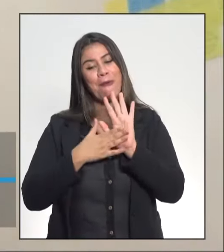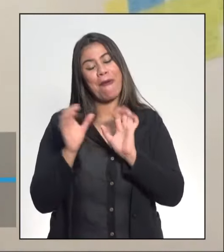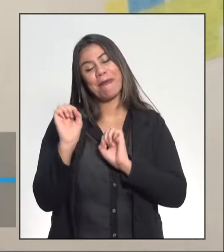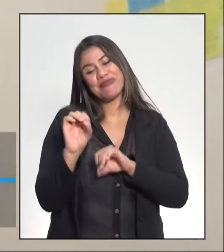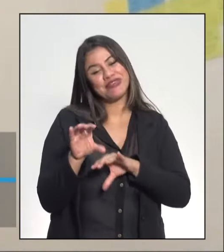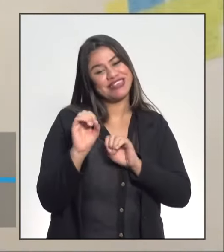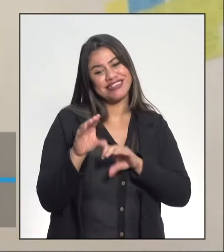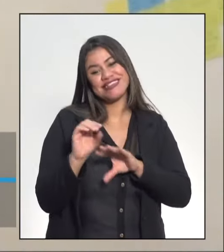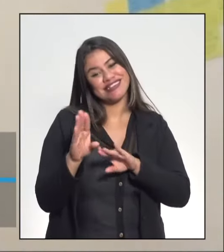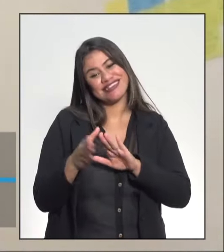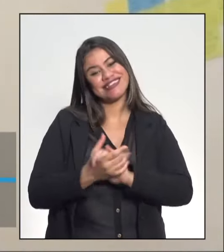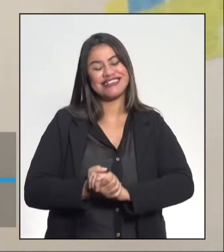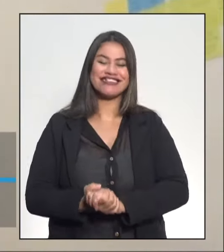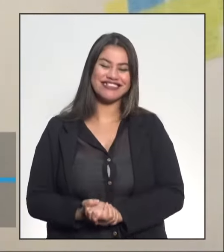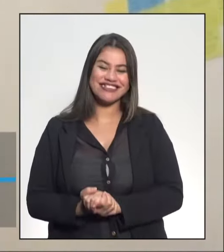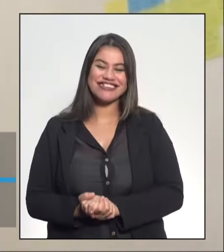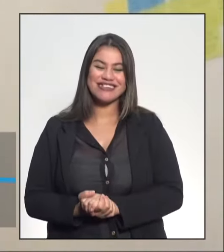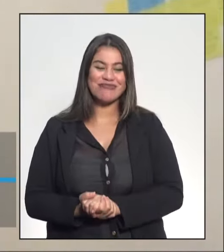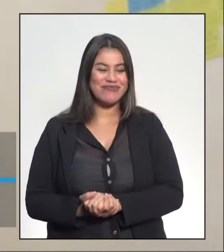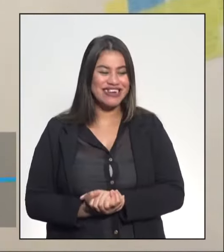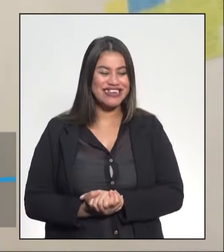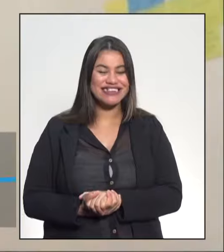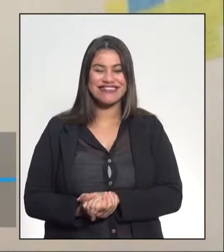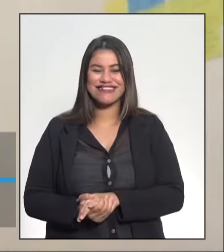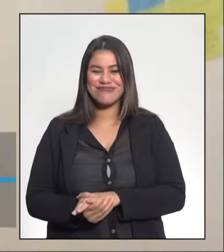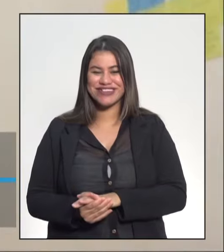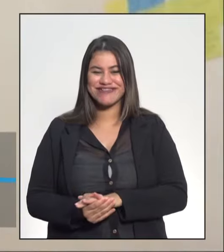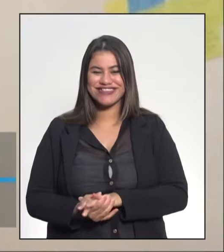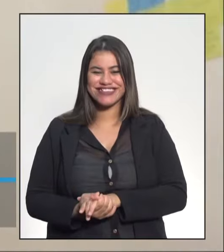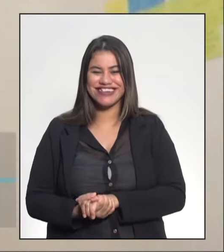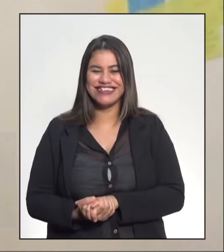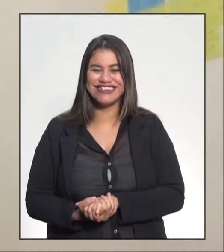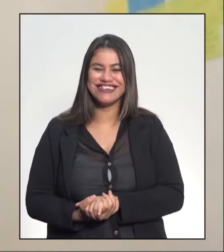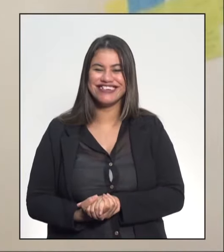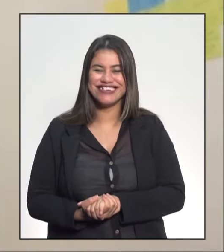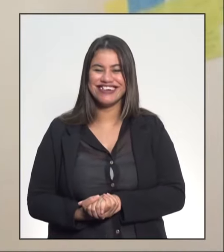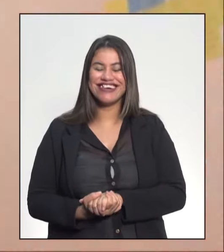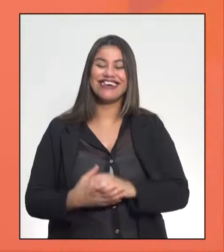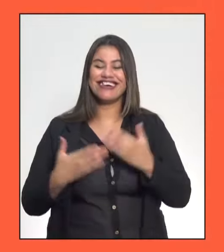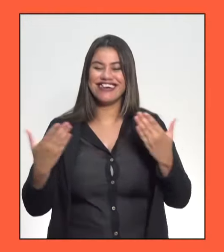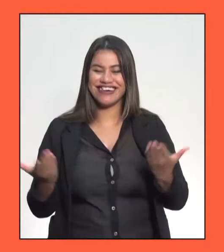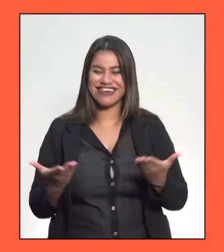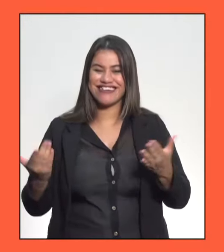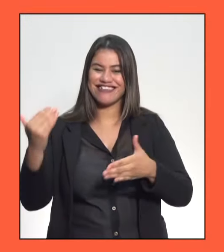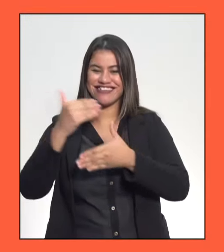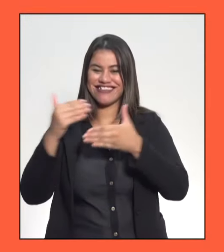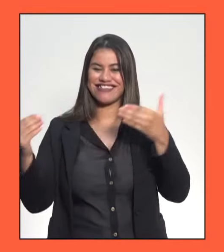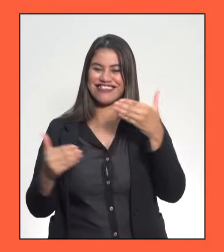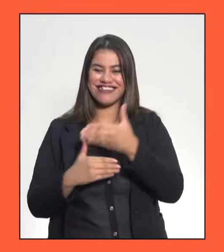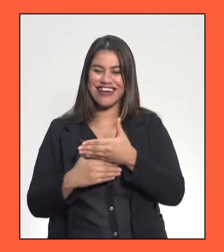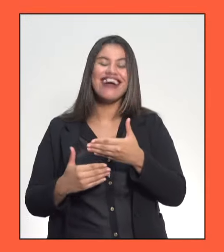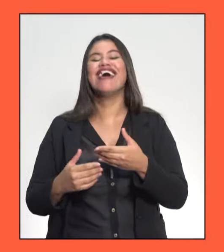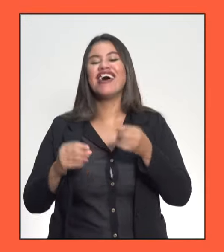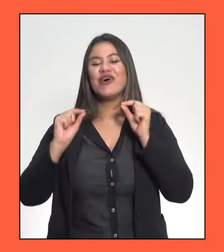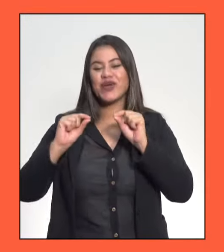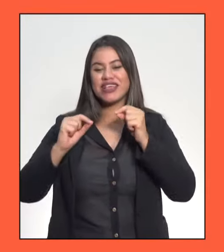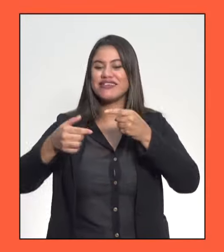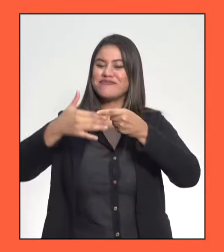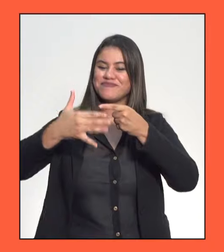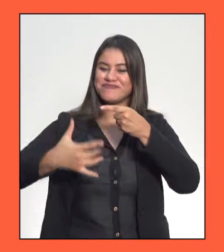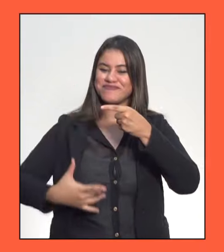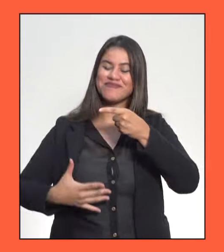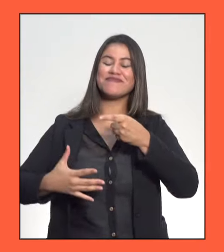Agora, vamos passar o slide? Eu tenho um exercício para vocês. Que é muito importante que vocês, agora, interajam bastante no chat. Vamos